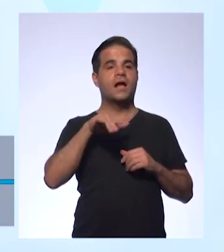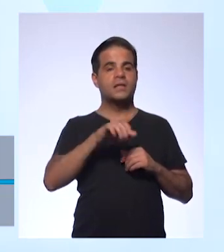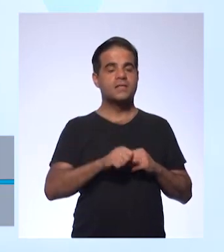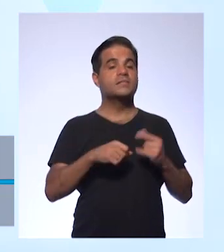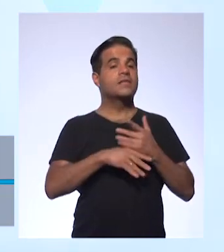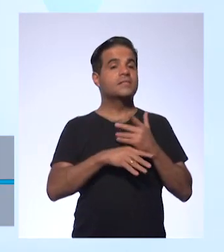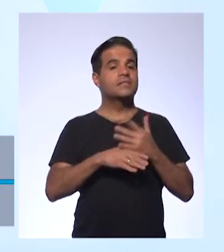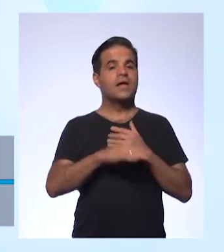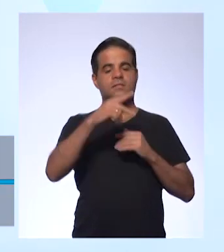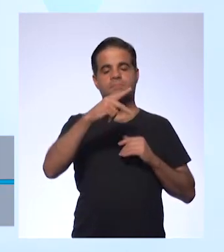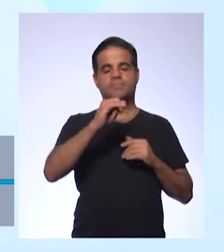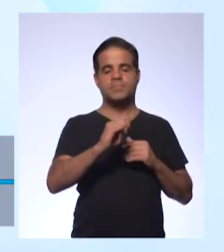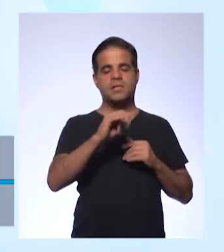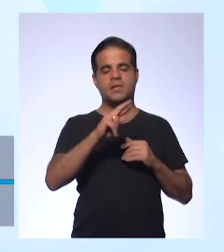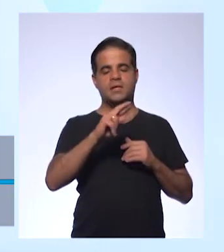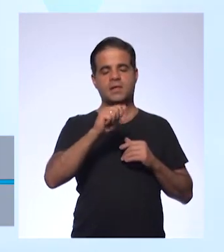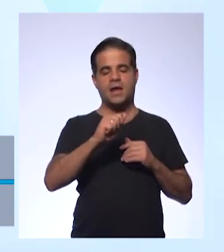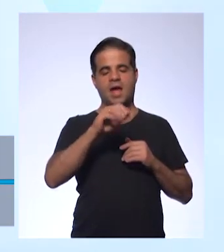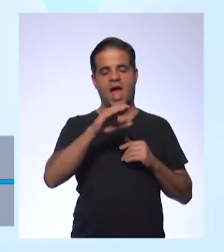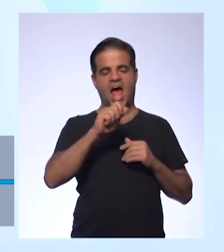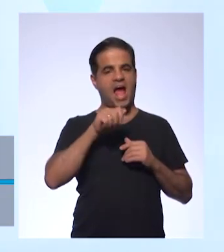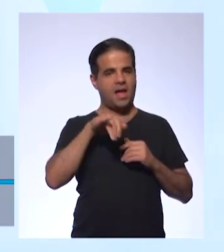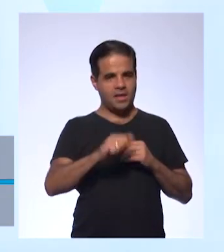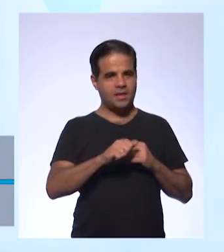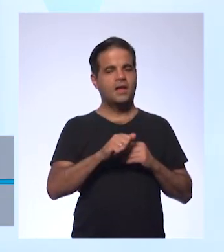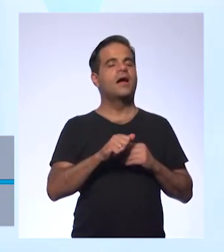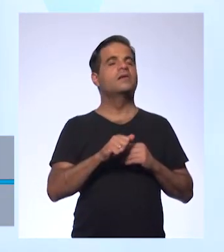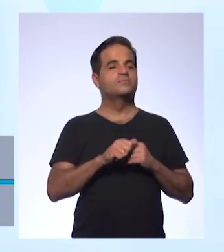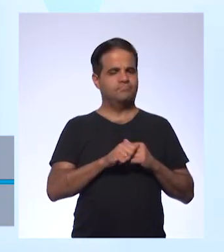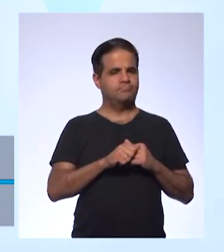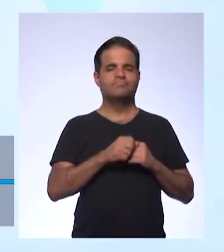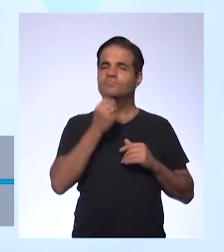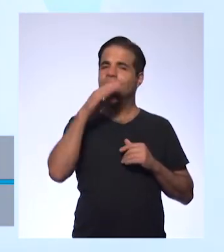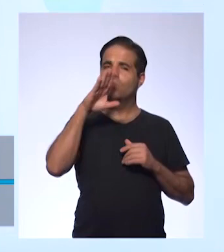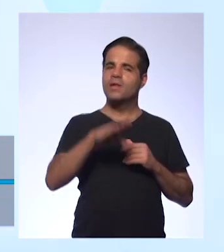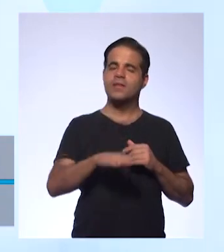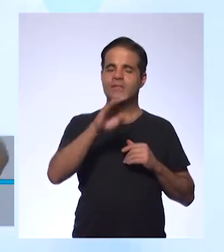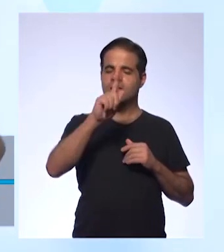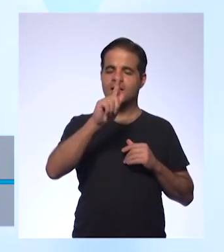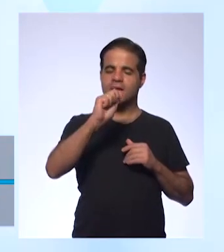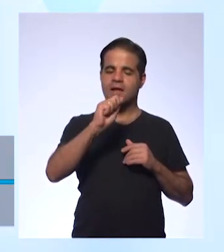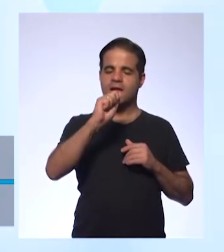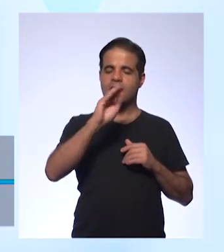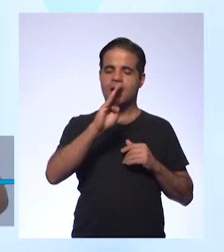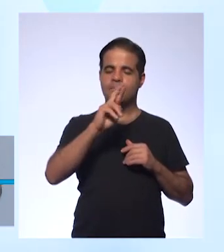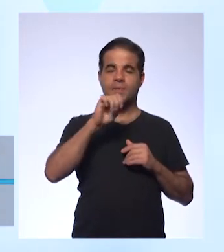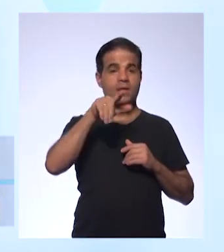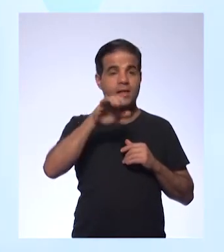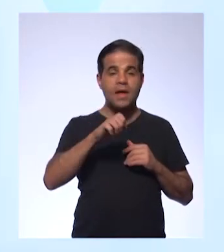Piracaia, e da escola que ela vai falar. Então, boa tarde, Gabriele. Tudo bem?